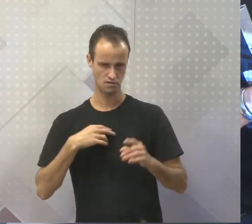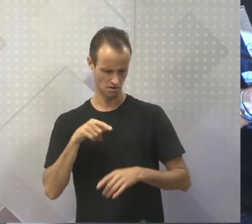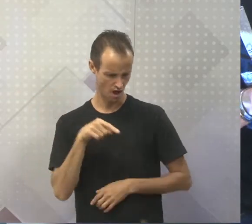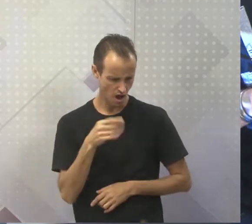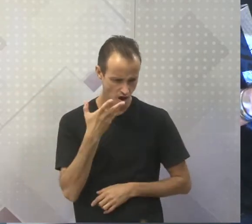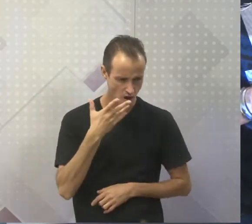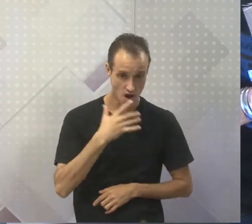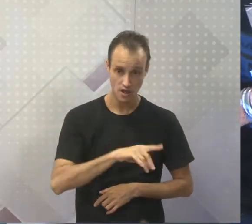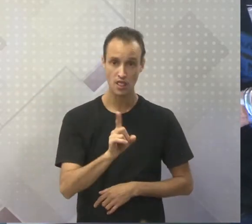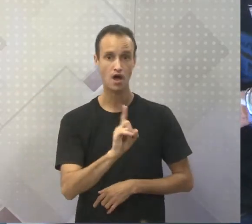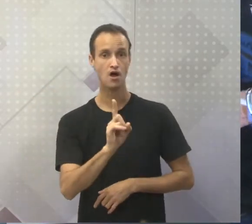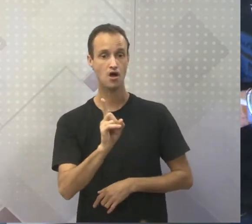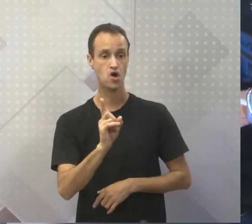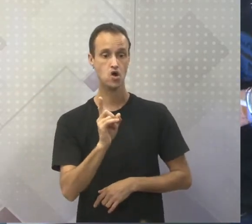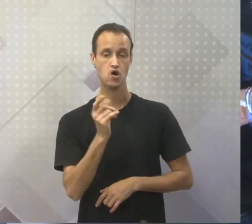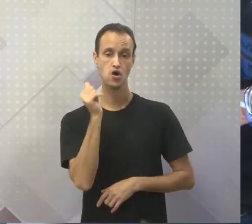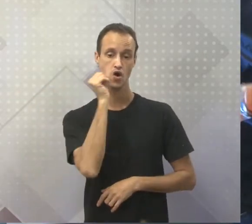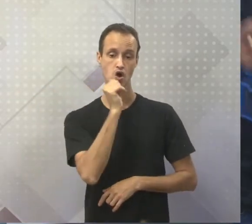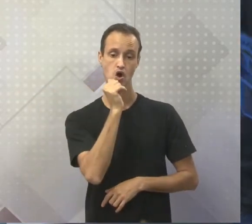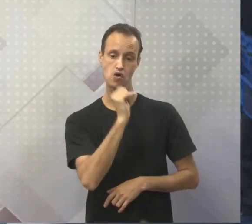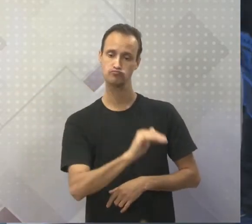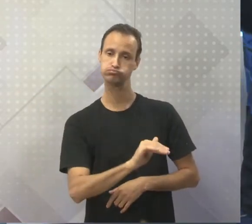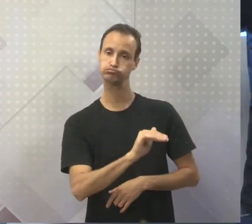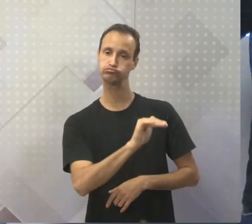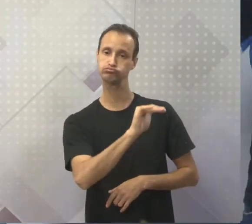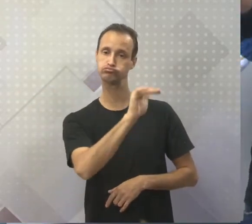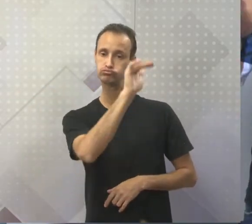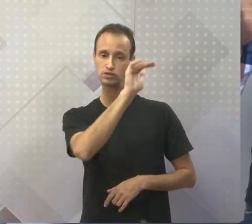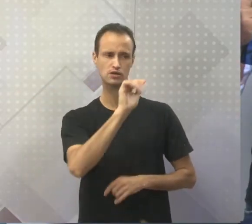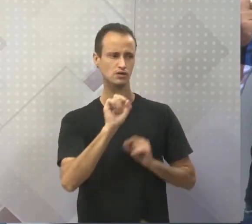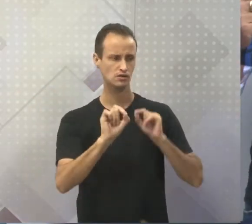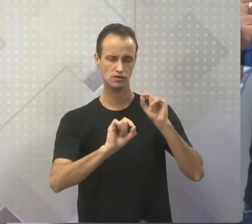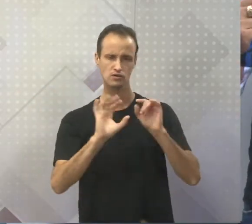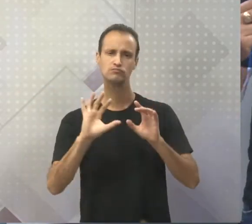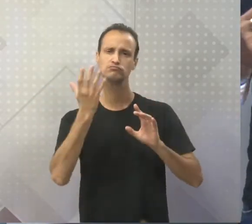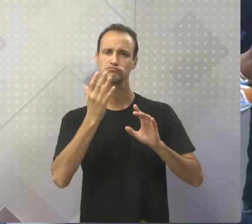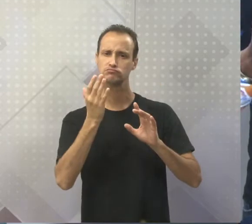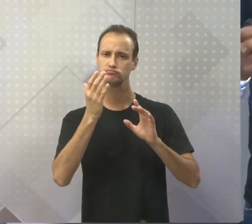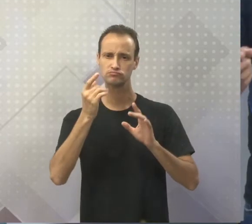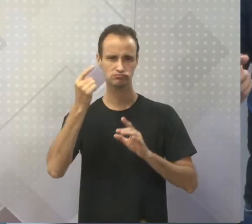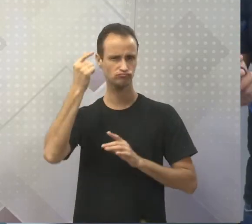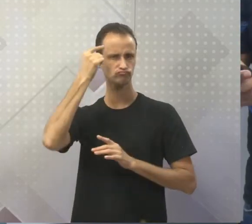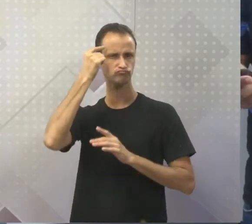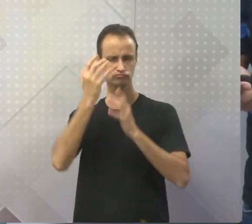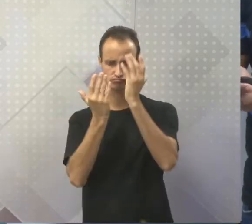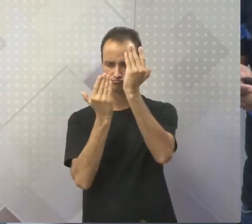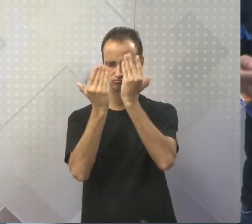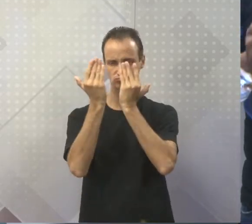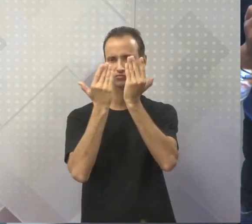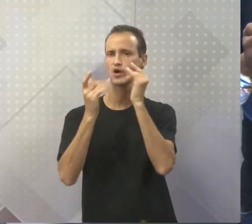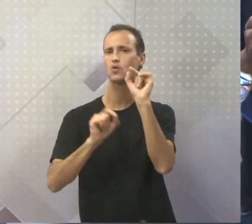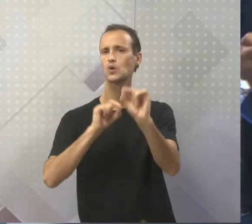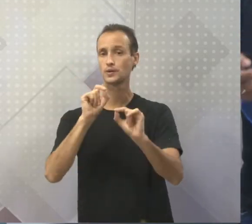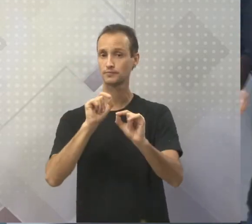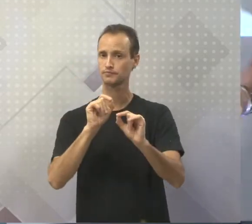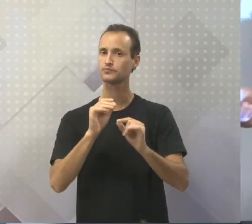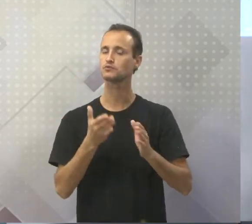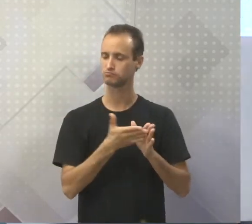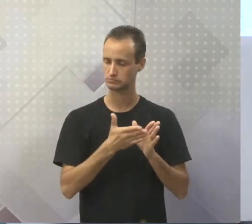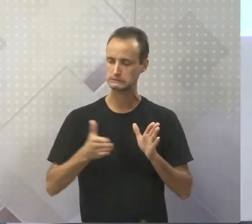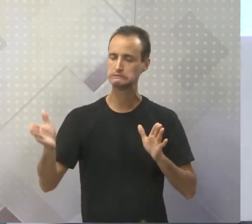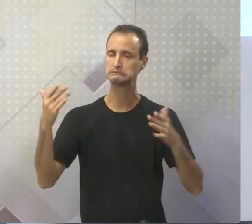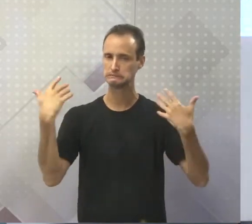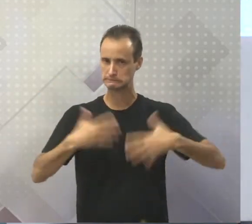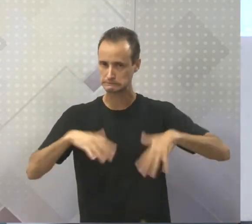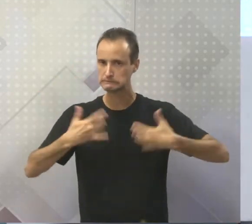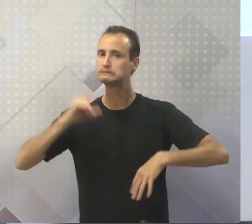mas como uma mulher em formação. E o que é que acontece com a cabeça da pessoa? Muitas coisas. É uma época muito